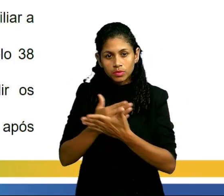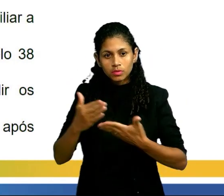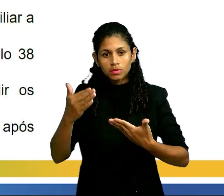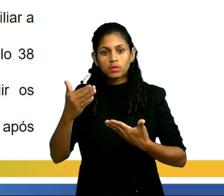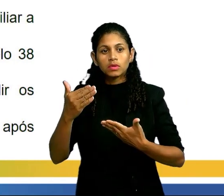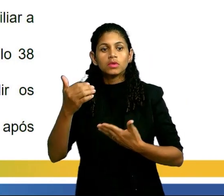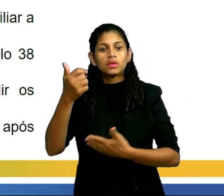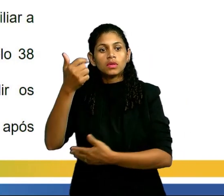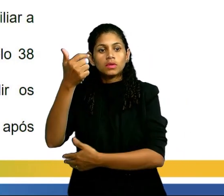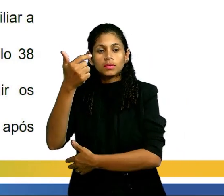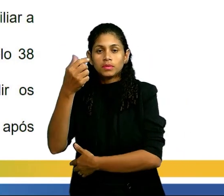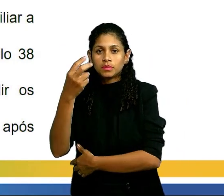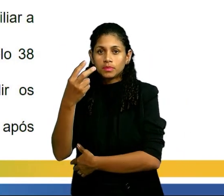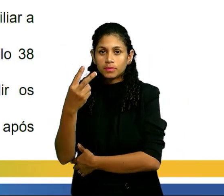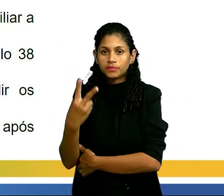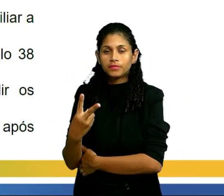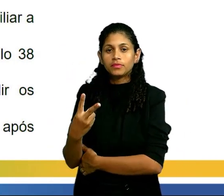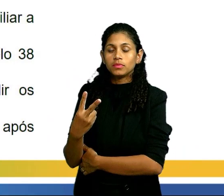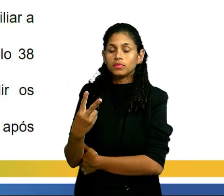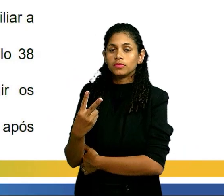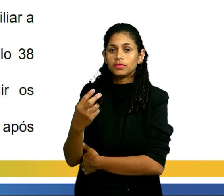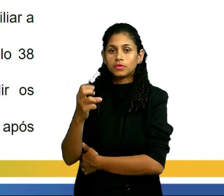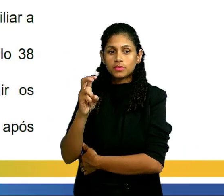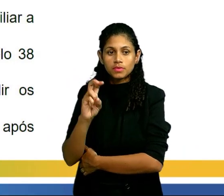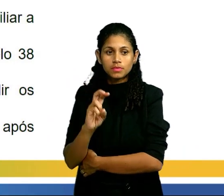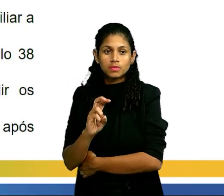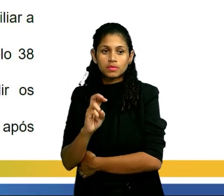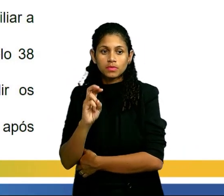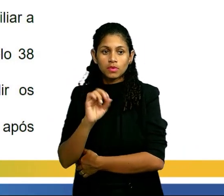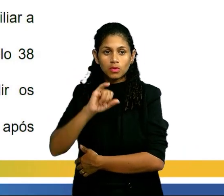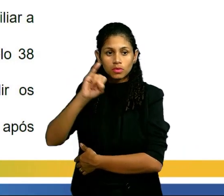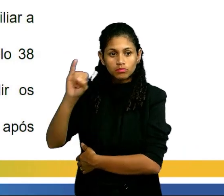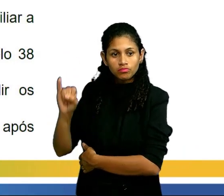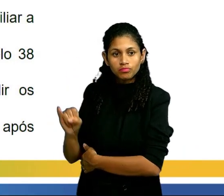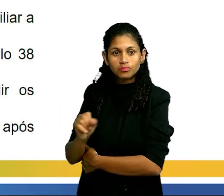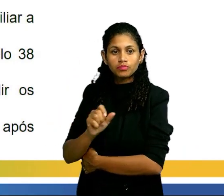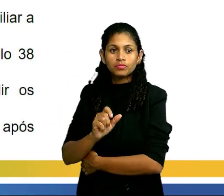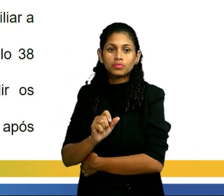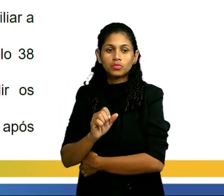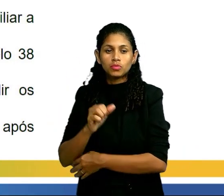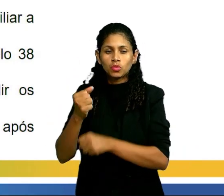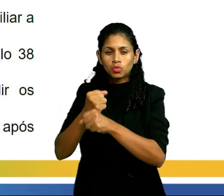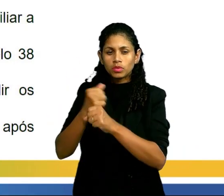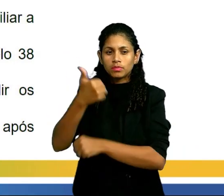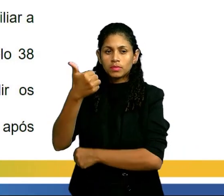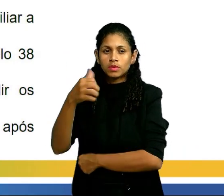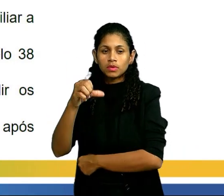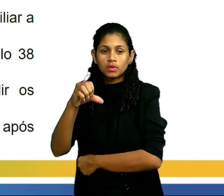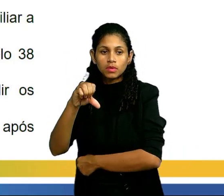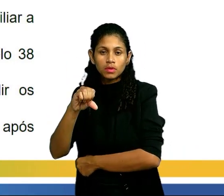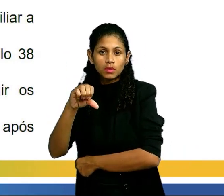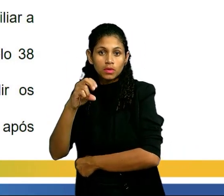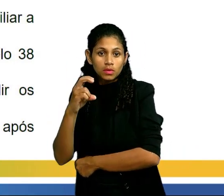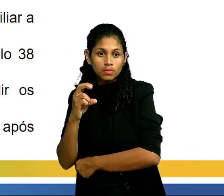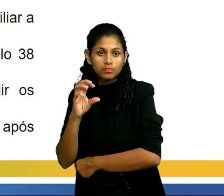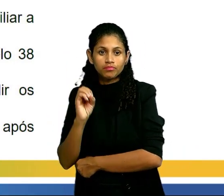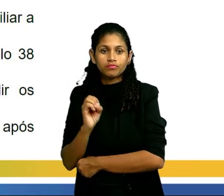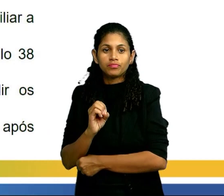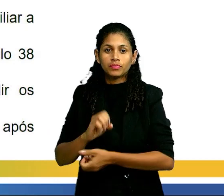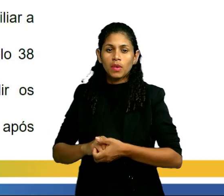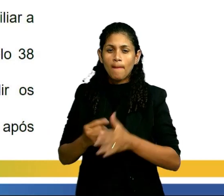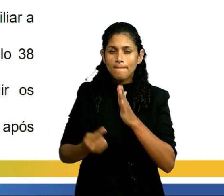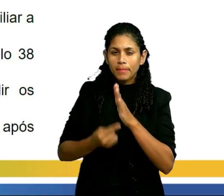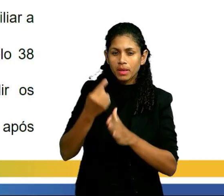junho de 50, quando a primeira das 135 mil forças norte-coreanas invadiu o paralelo 38,